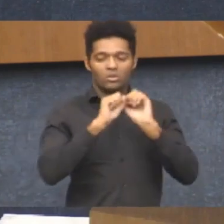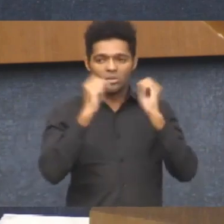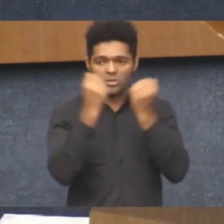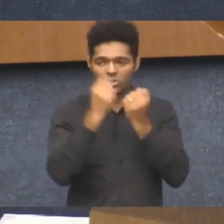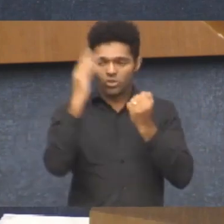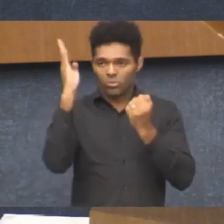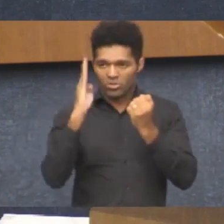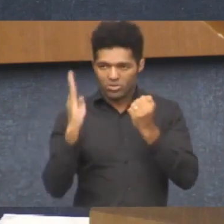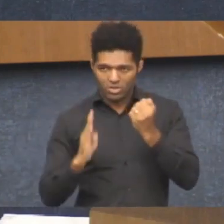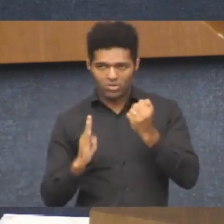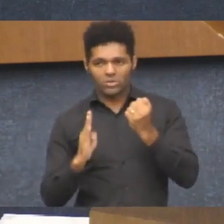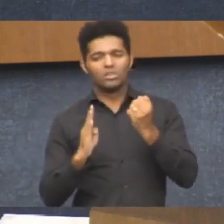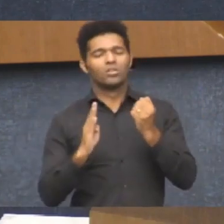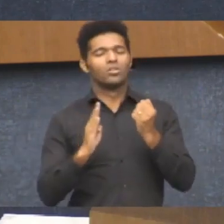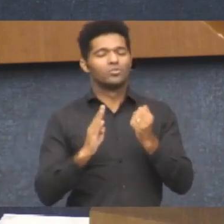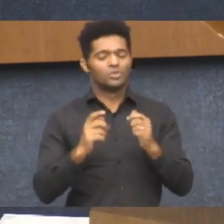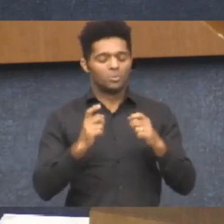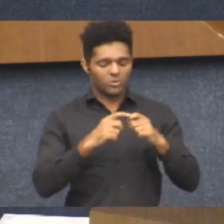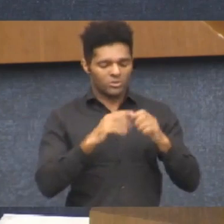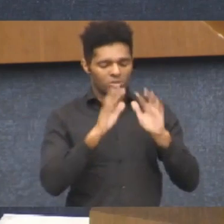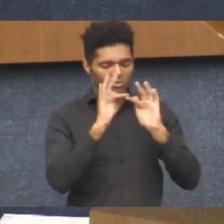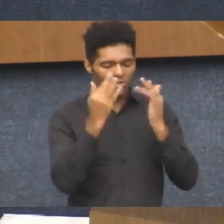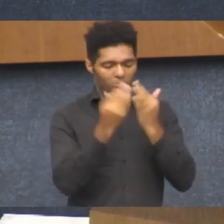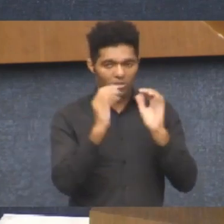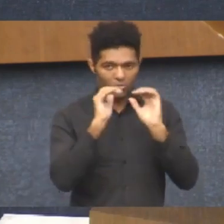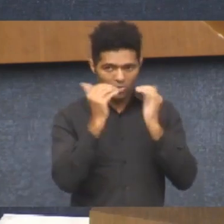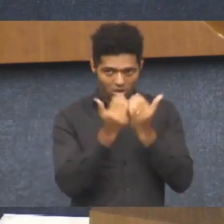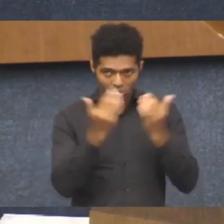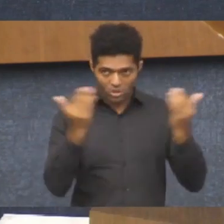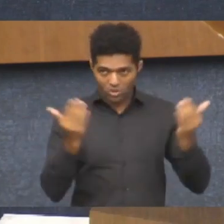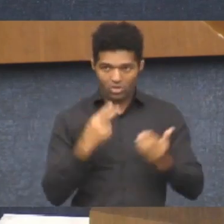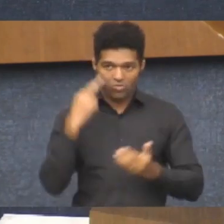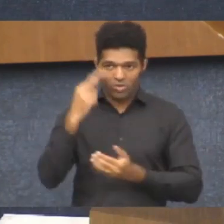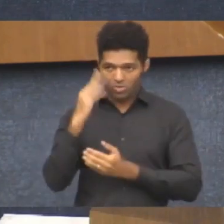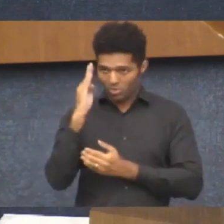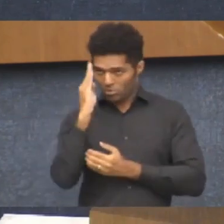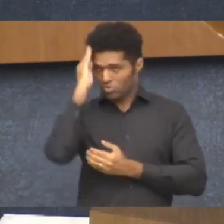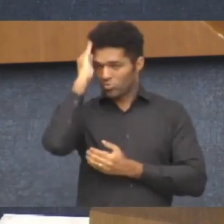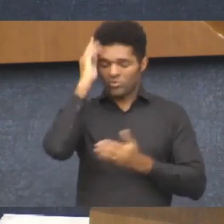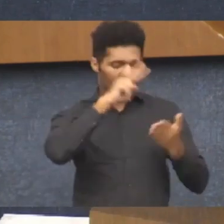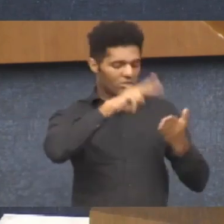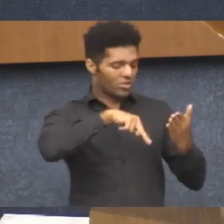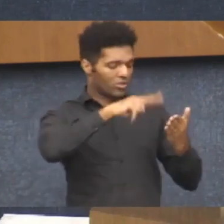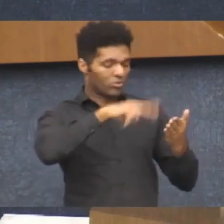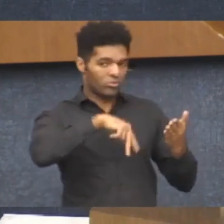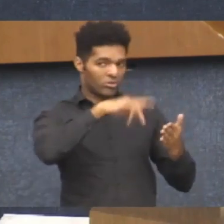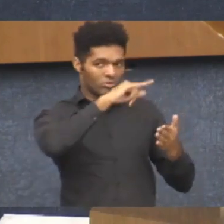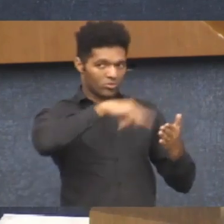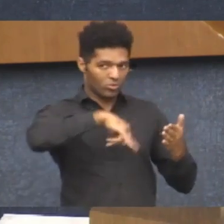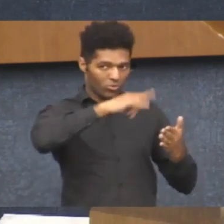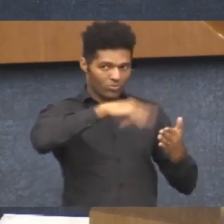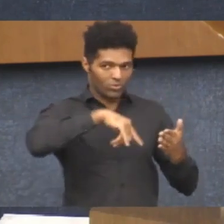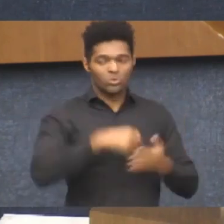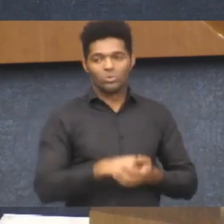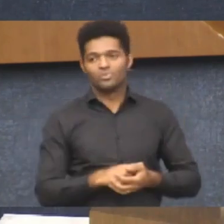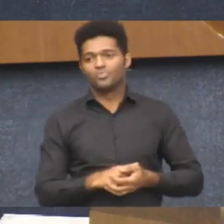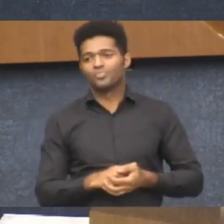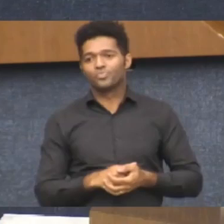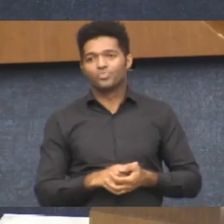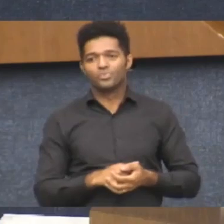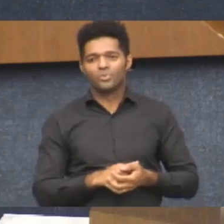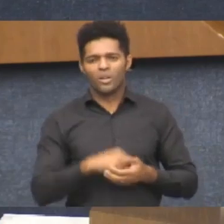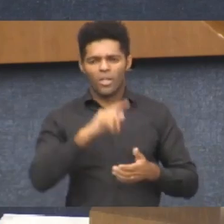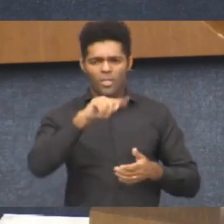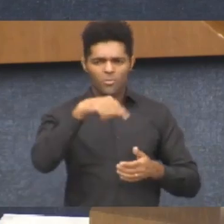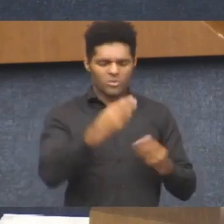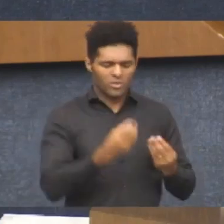de Medicina de Família e Comunidade. Neste momento, o vereador Bruno Pedralva fará a leitura dos dizeres constantes no pergaminho